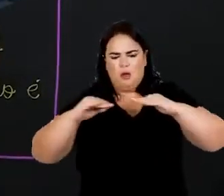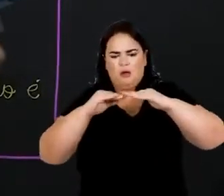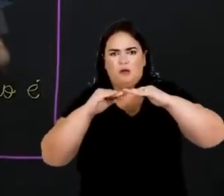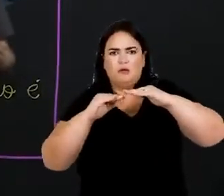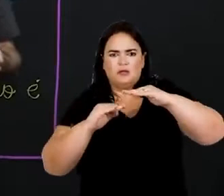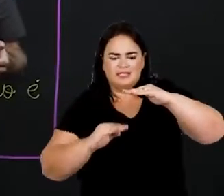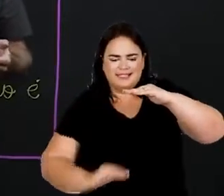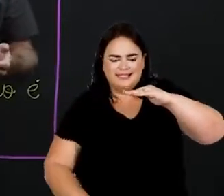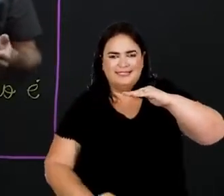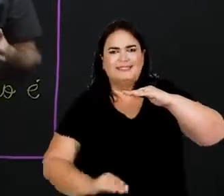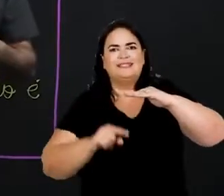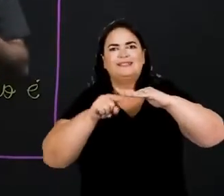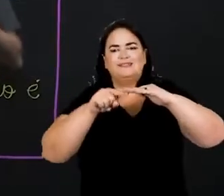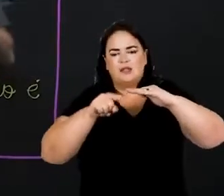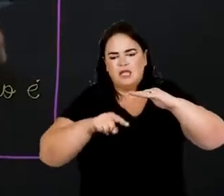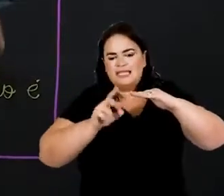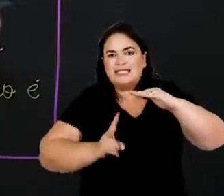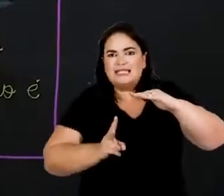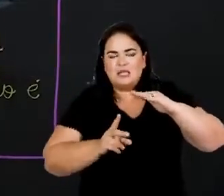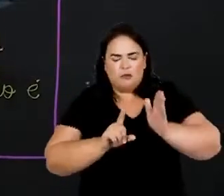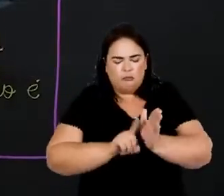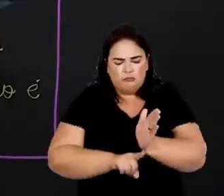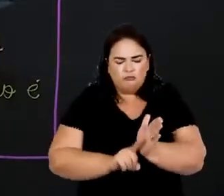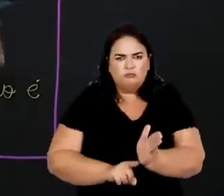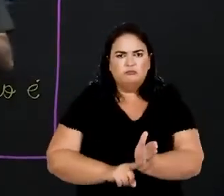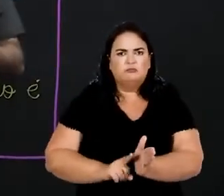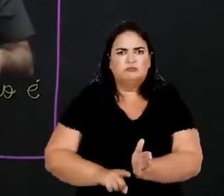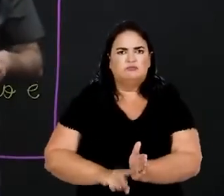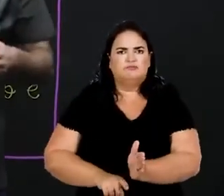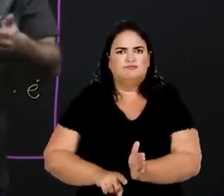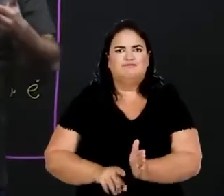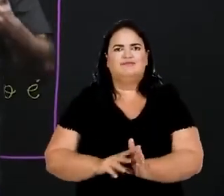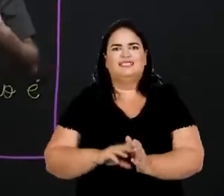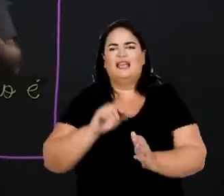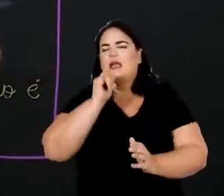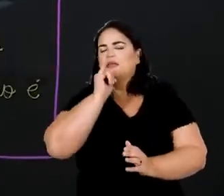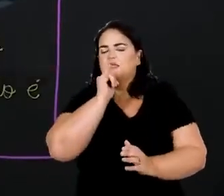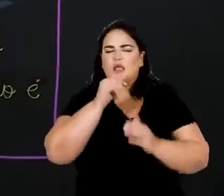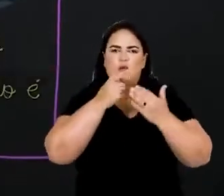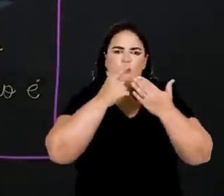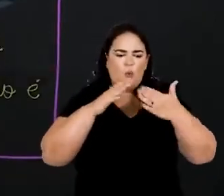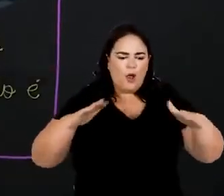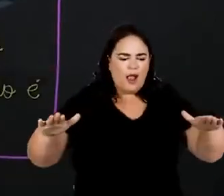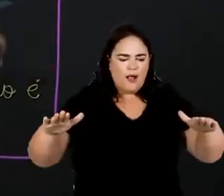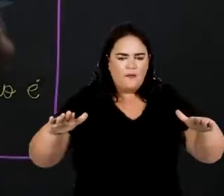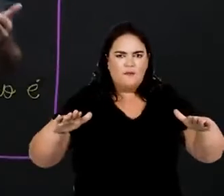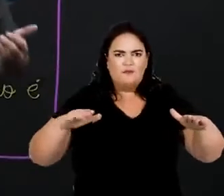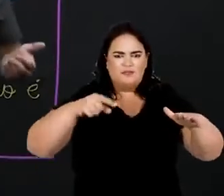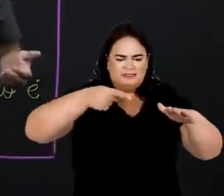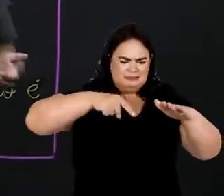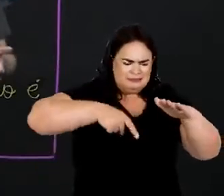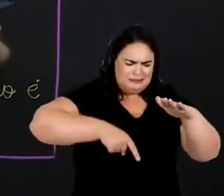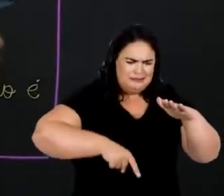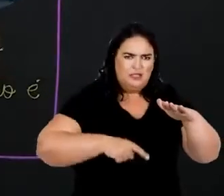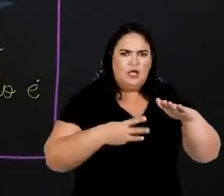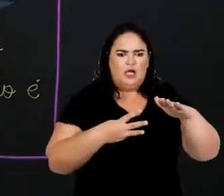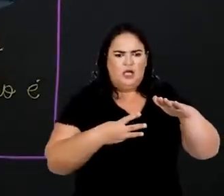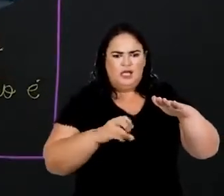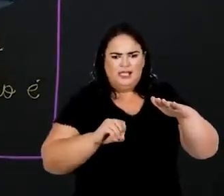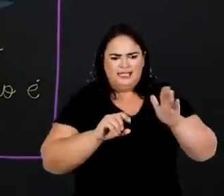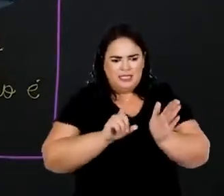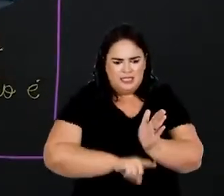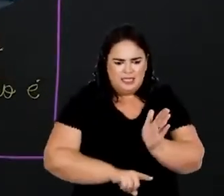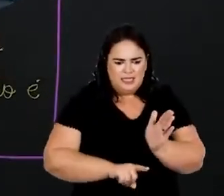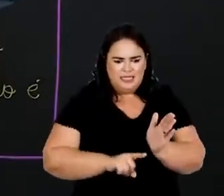medidas negativas então se você vai descer na água eu tenho uma profundidade de menos 30 metros